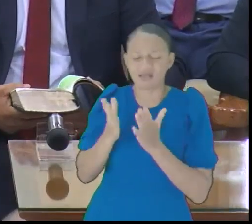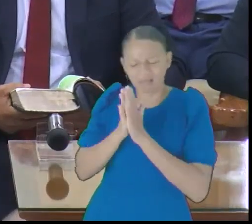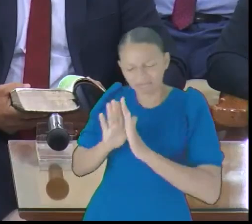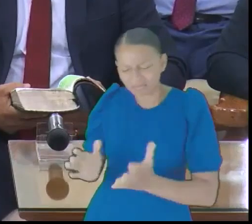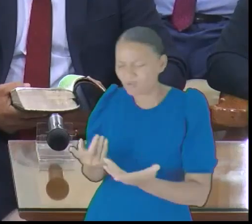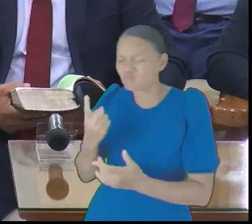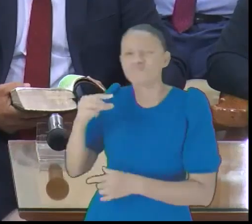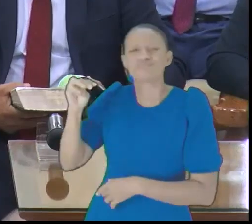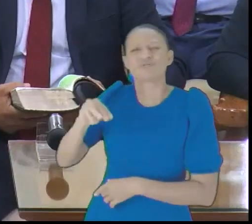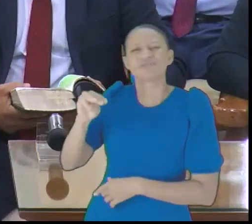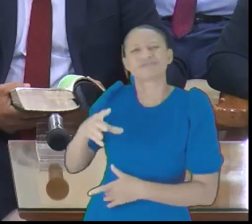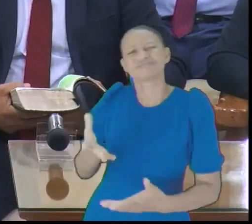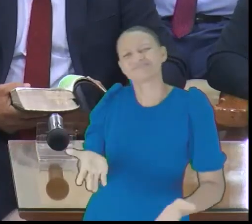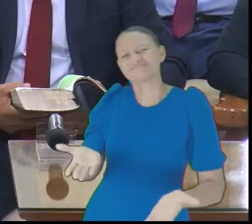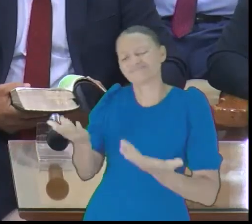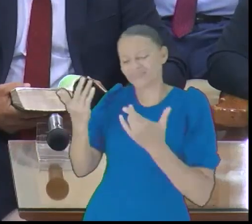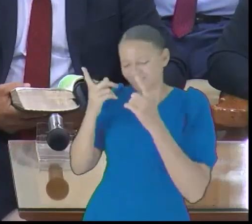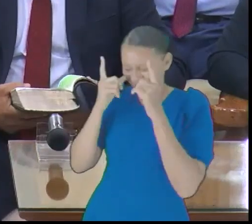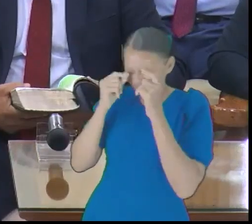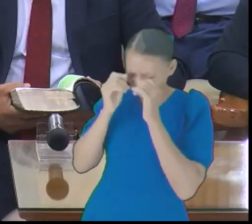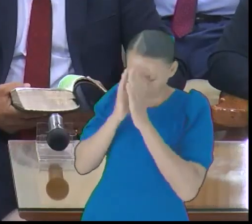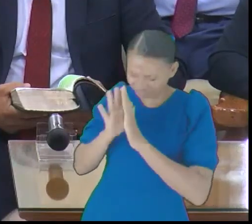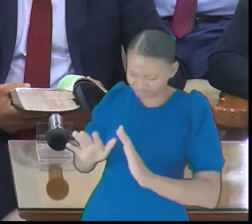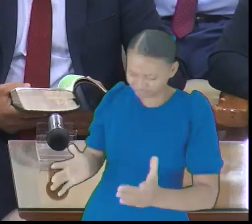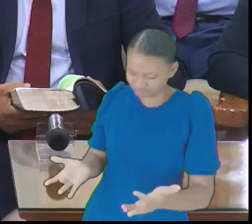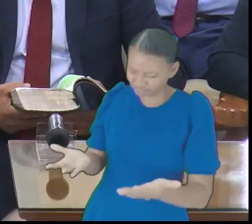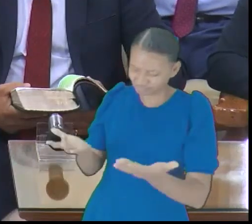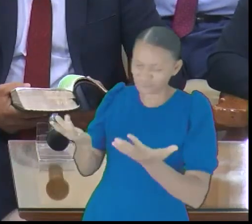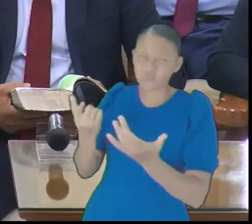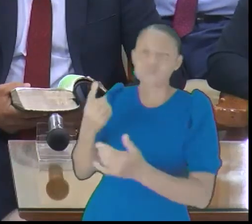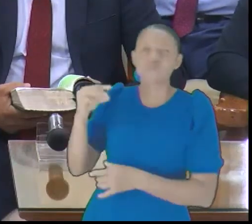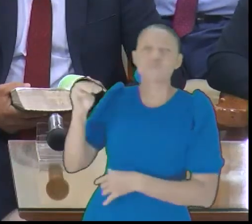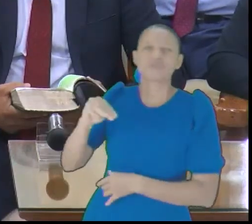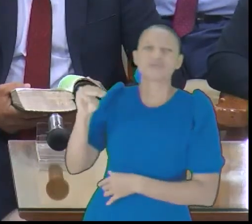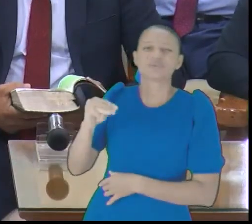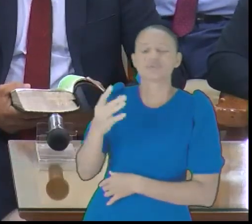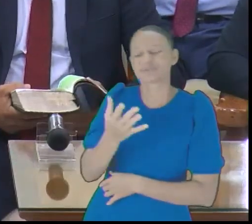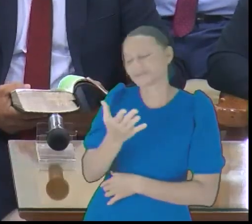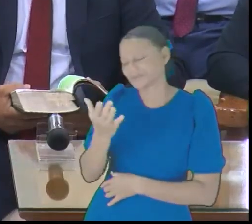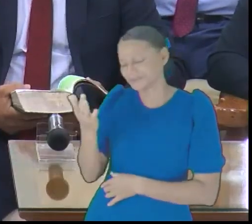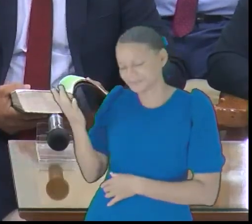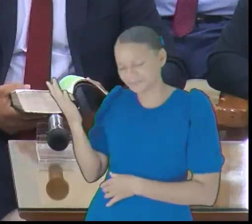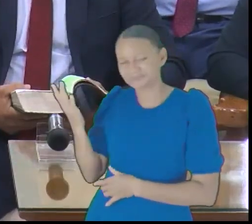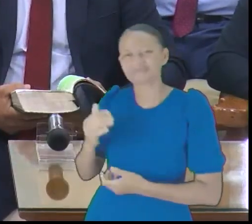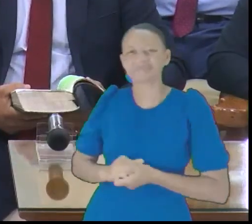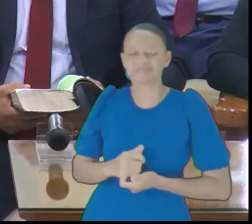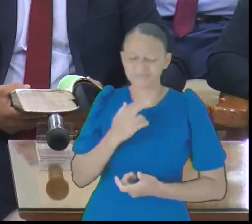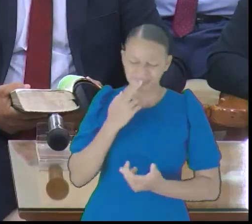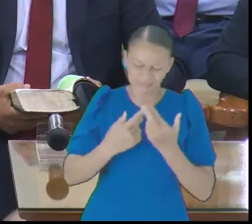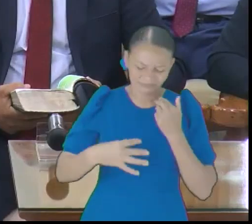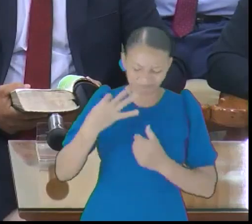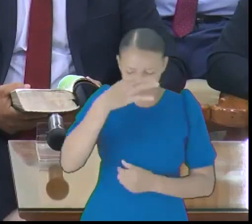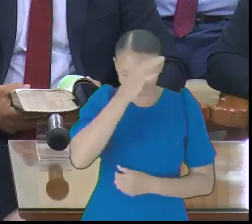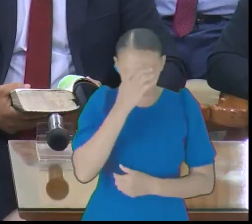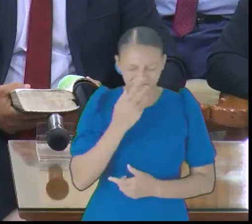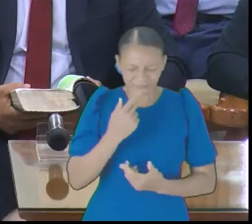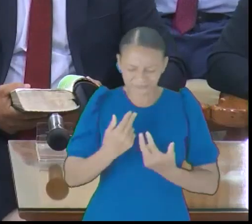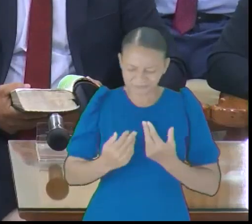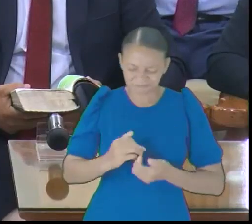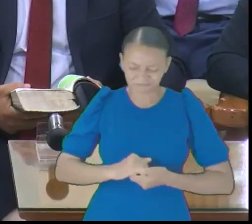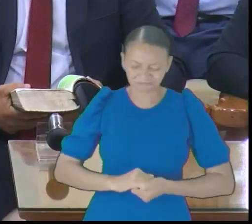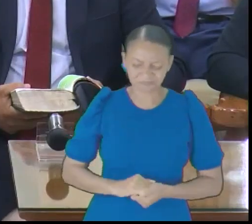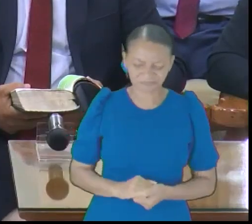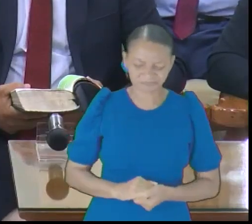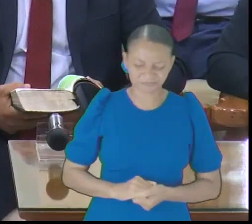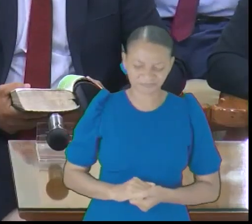Adore. Feche os olhos e adore a ele por um minuto. De queimanto sodocomanai.